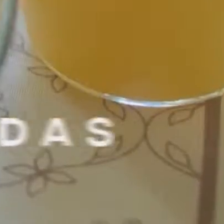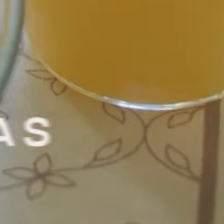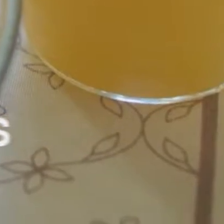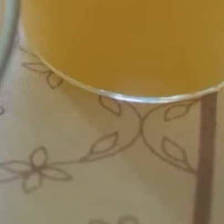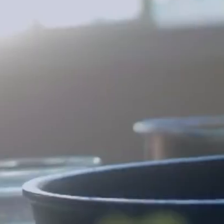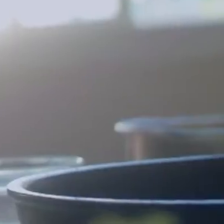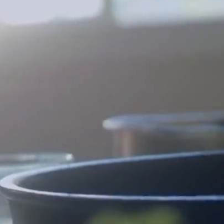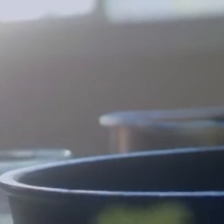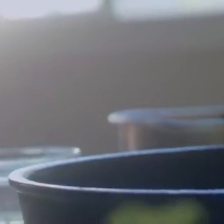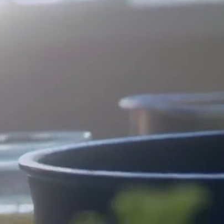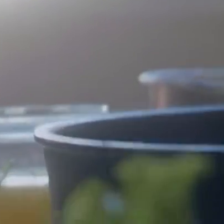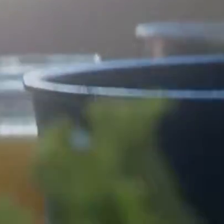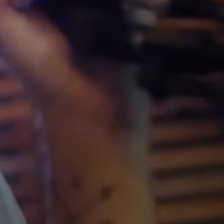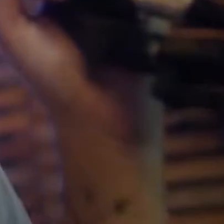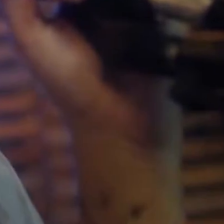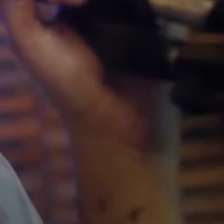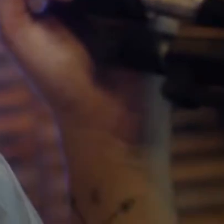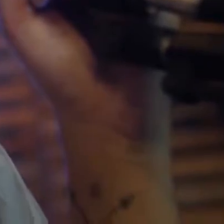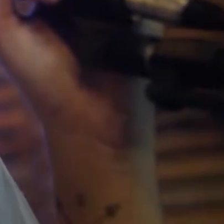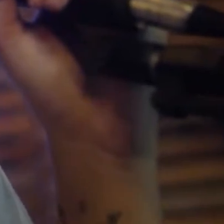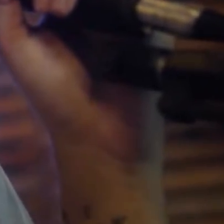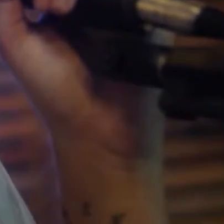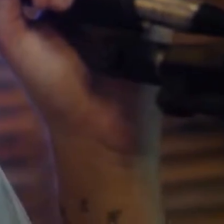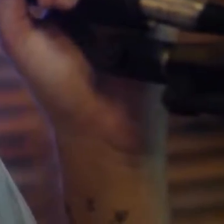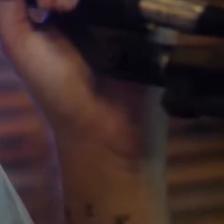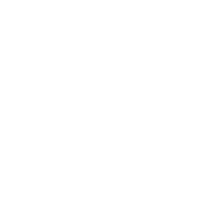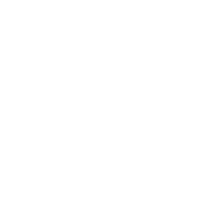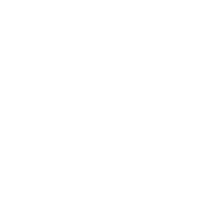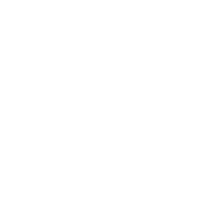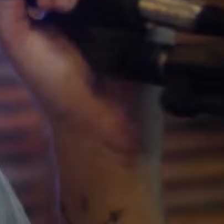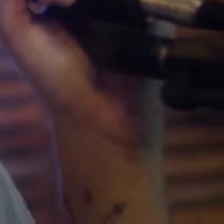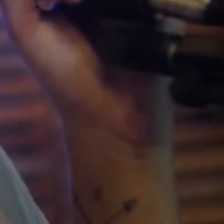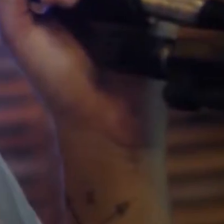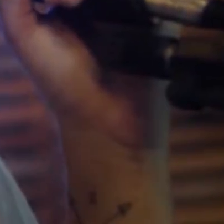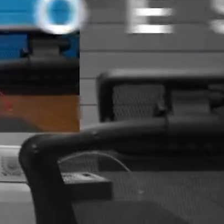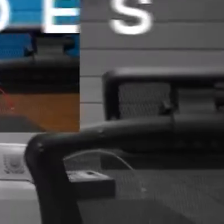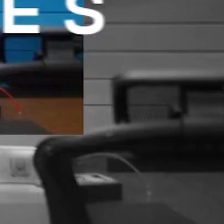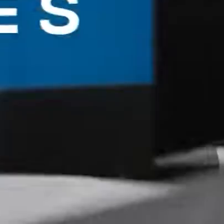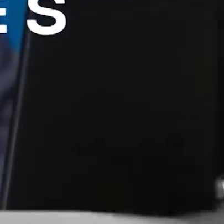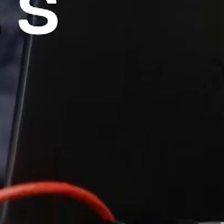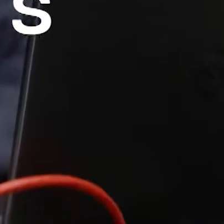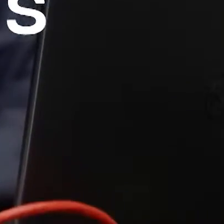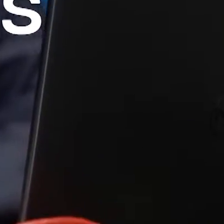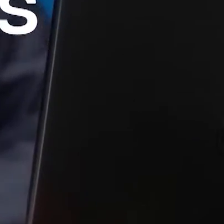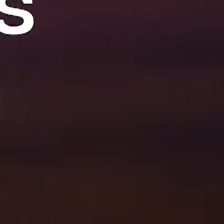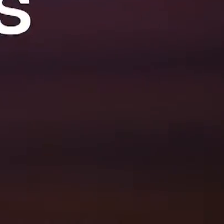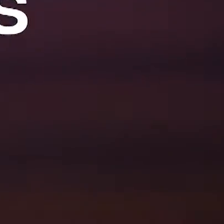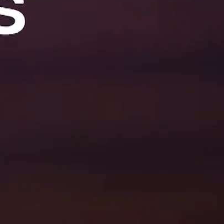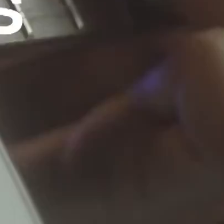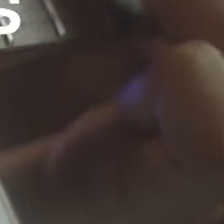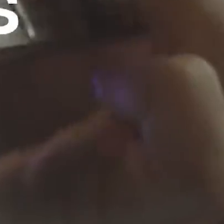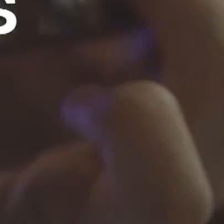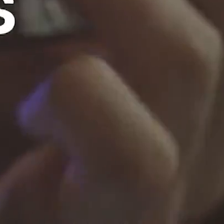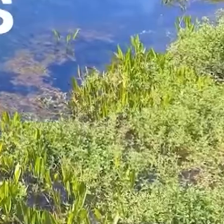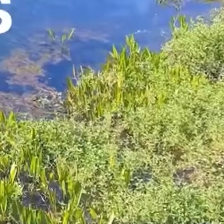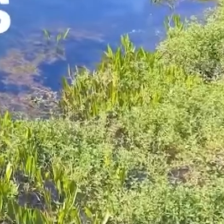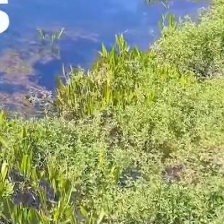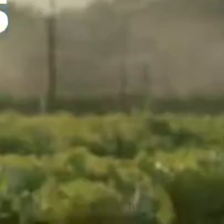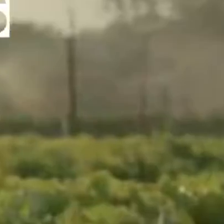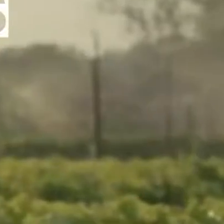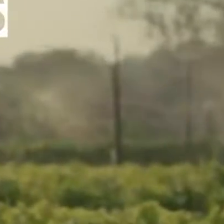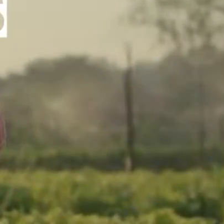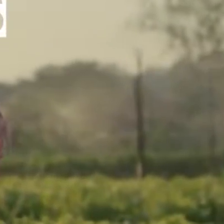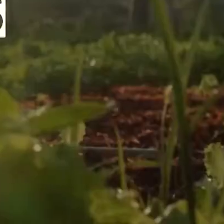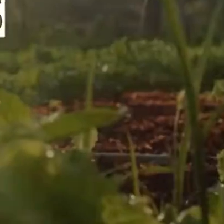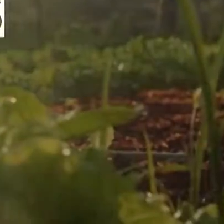mais de 100 mil famílias. A gente precisava de incentivo e ele veio. Um pacote de 763